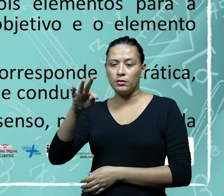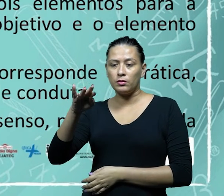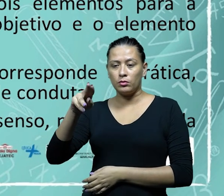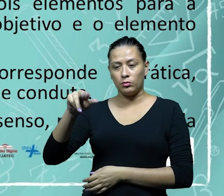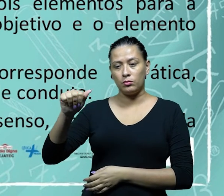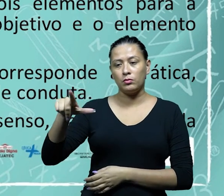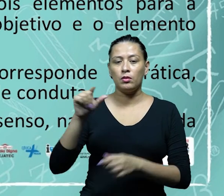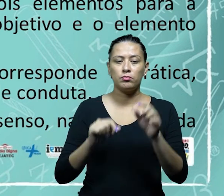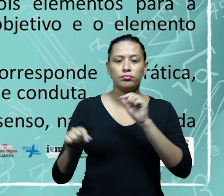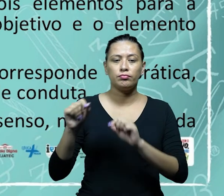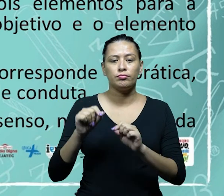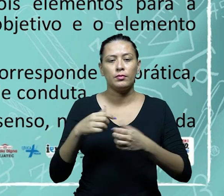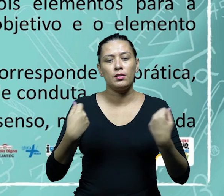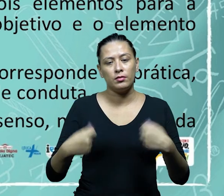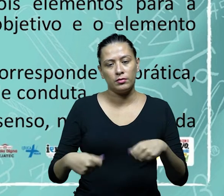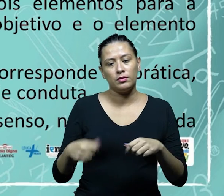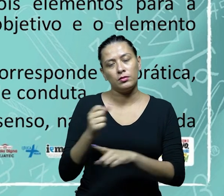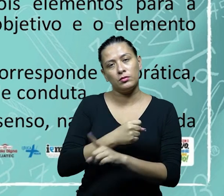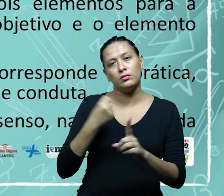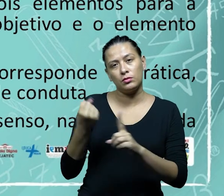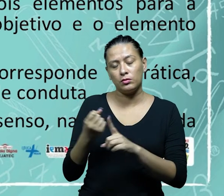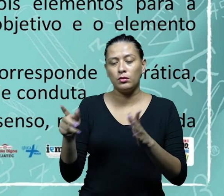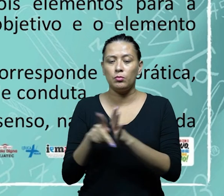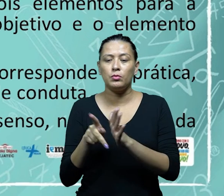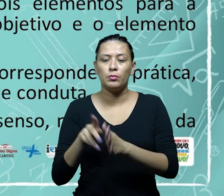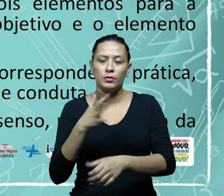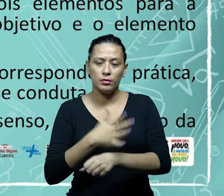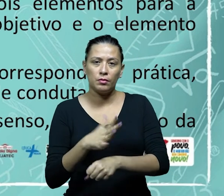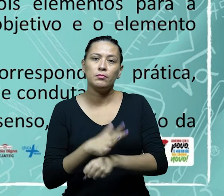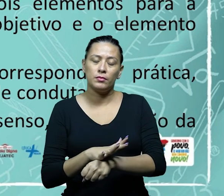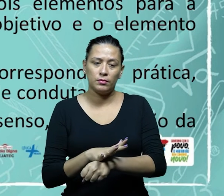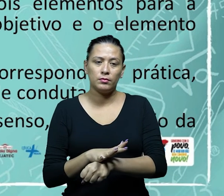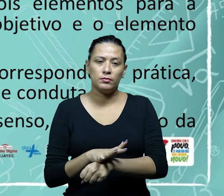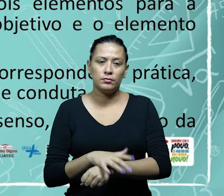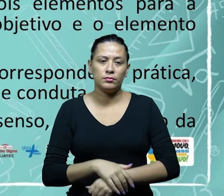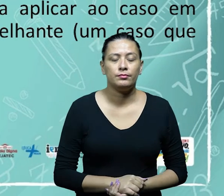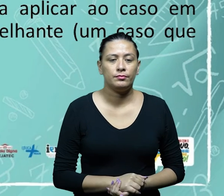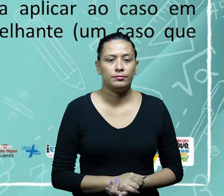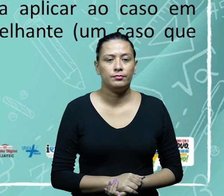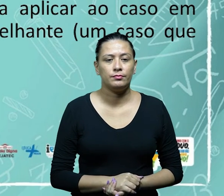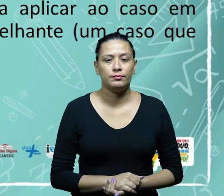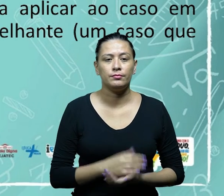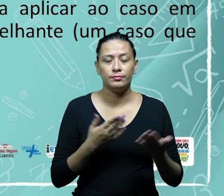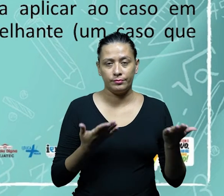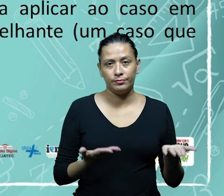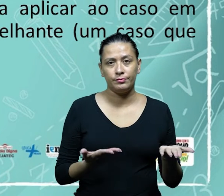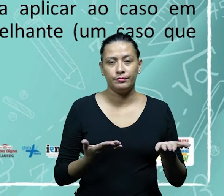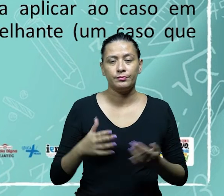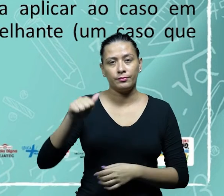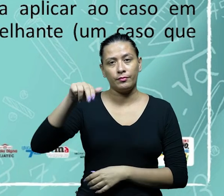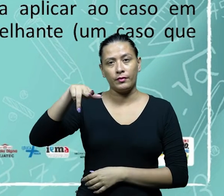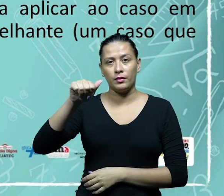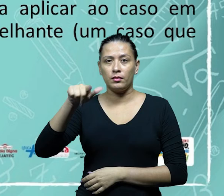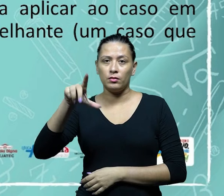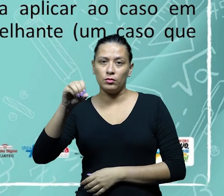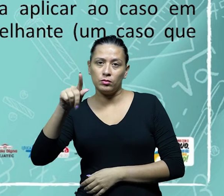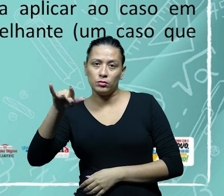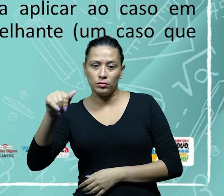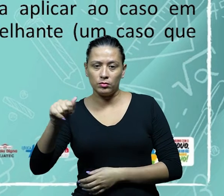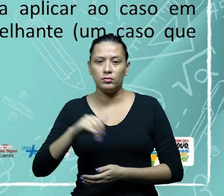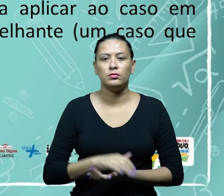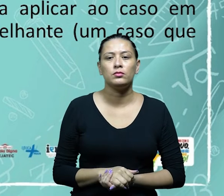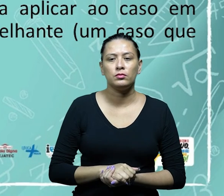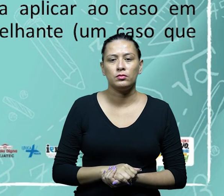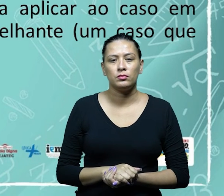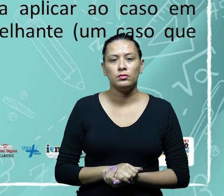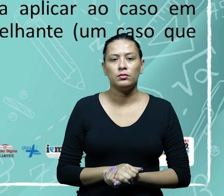consenso né na convicção da Necessidade social daquela prática analogia ela também é considerada como